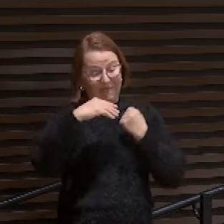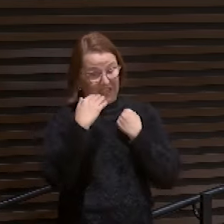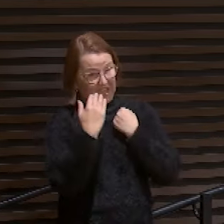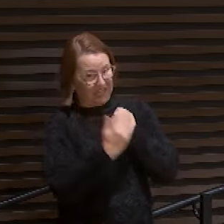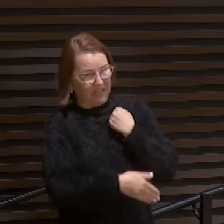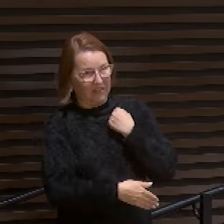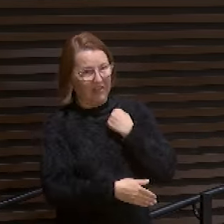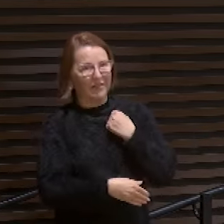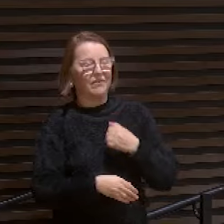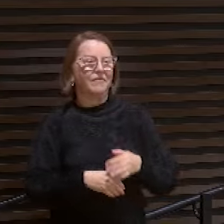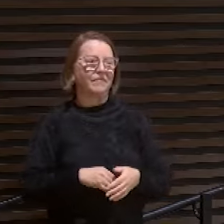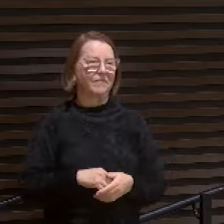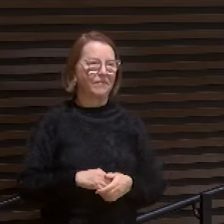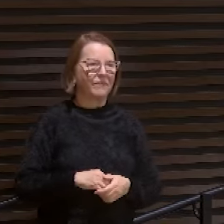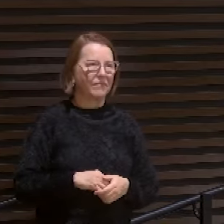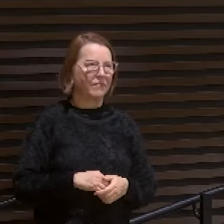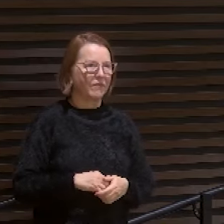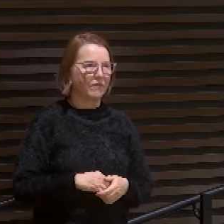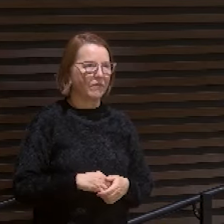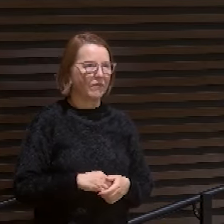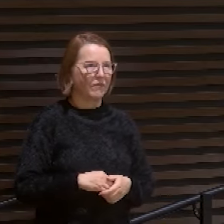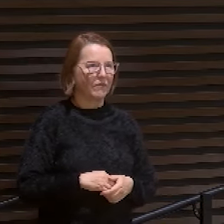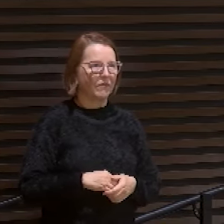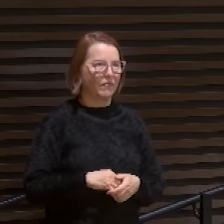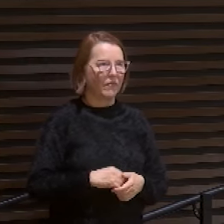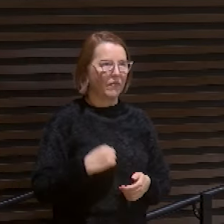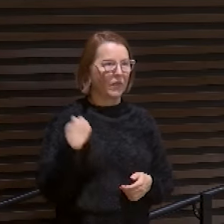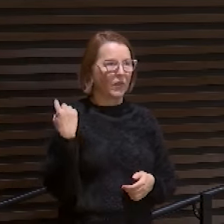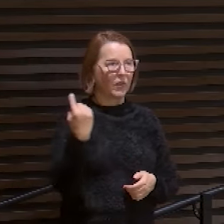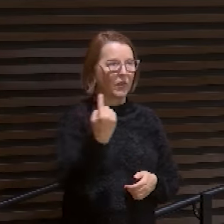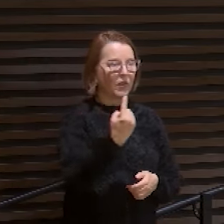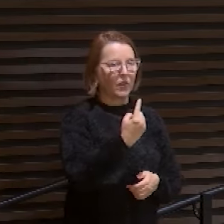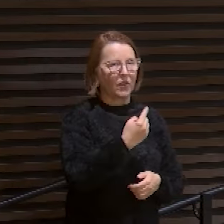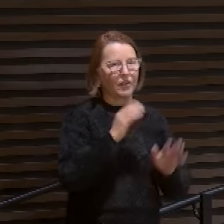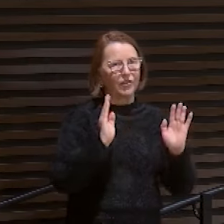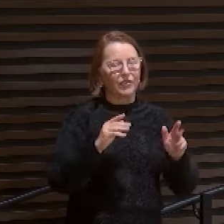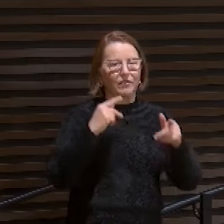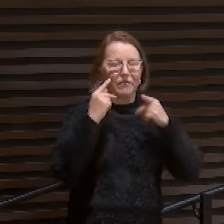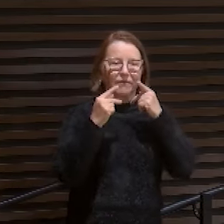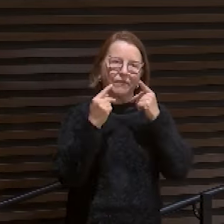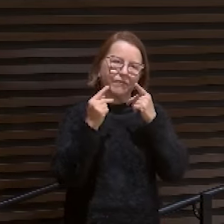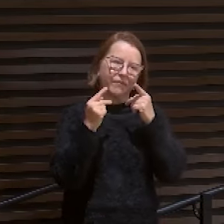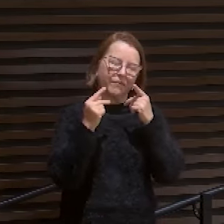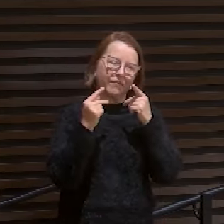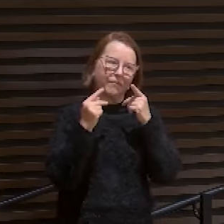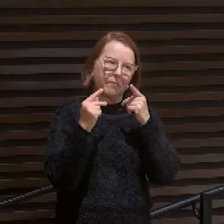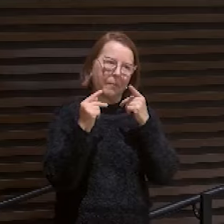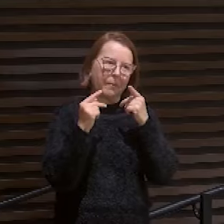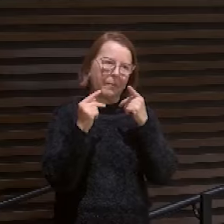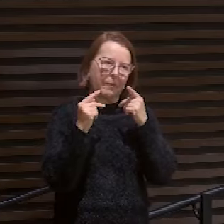castigado. Nós falamos uns domingos atrás que as